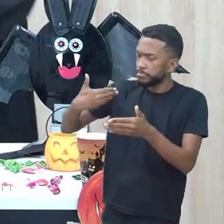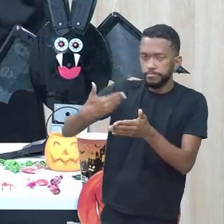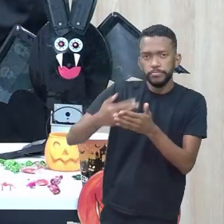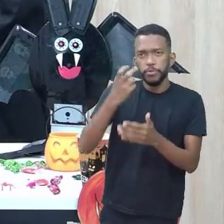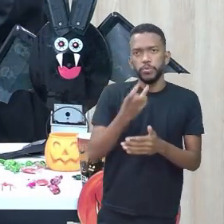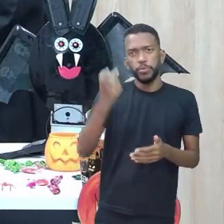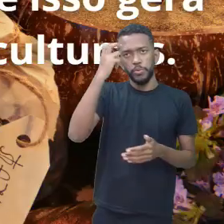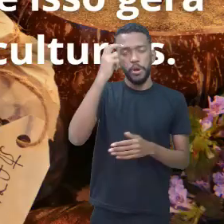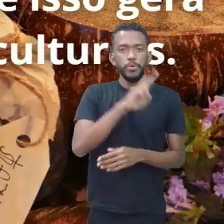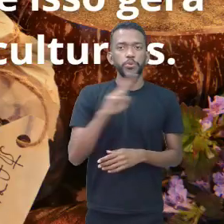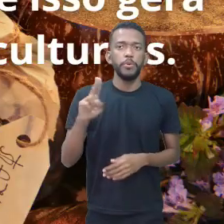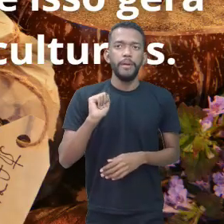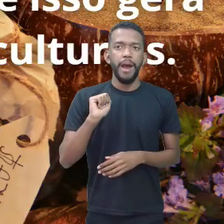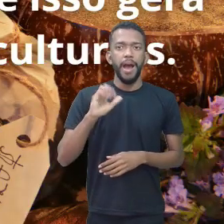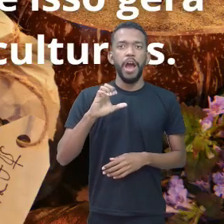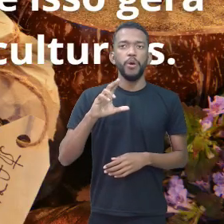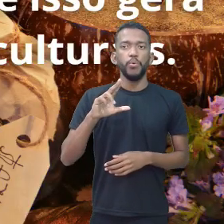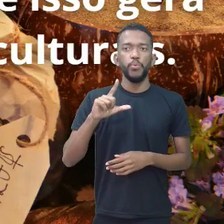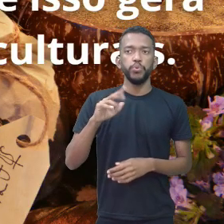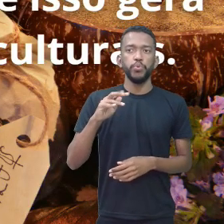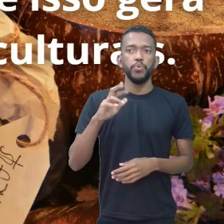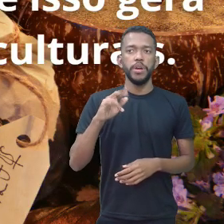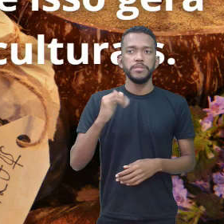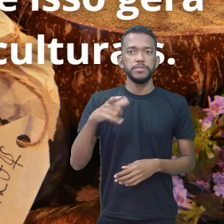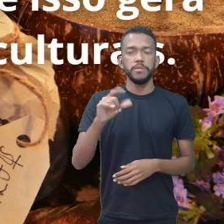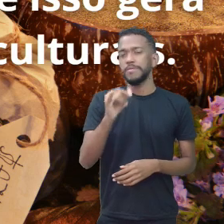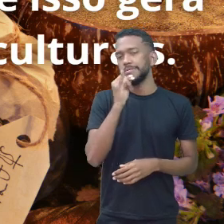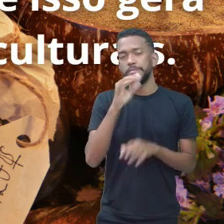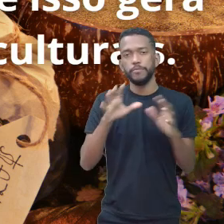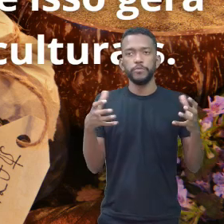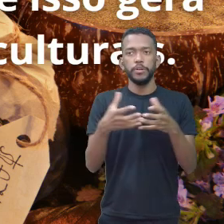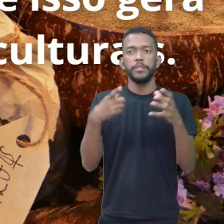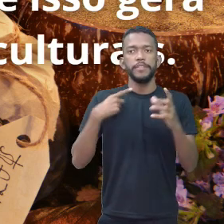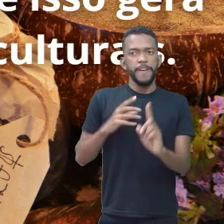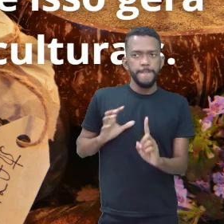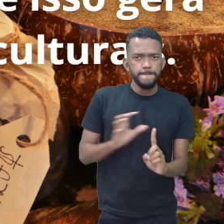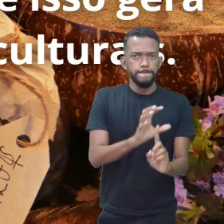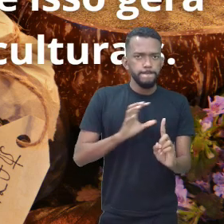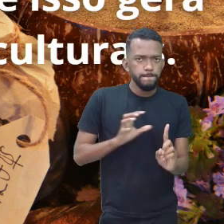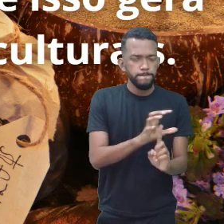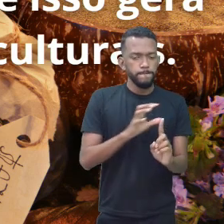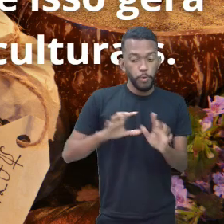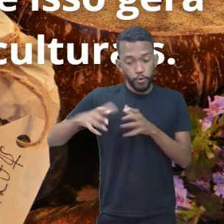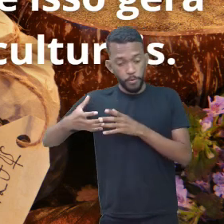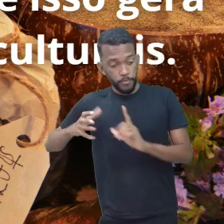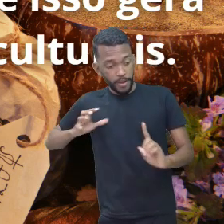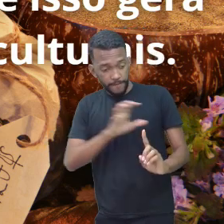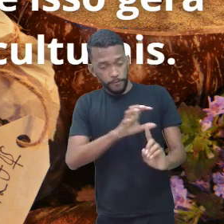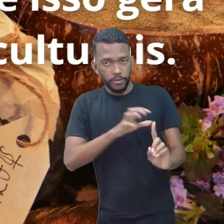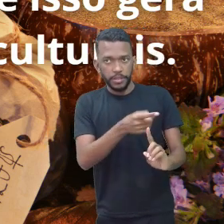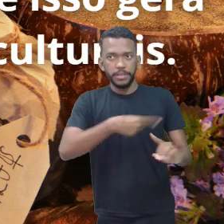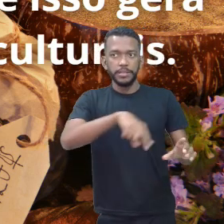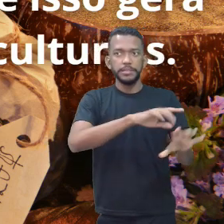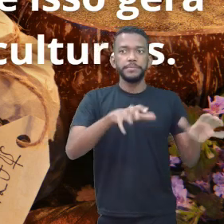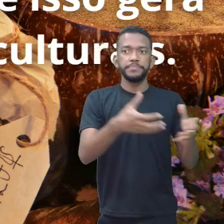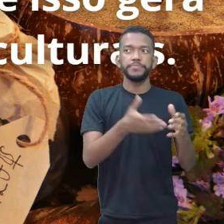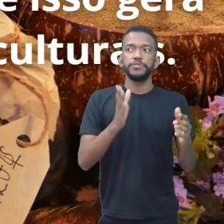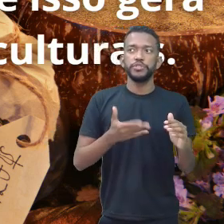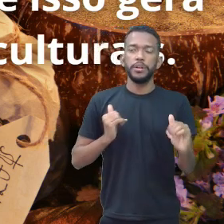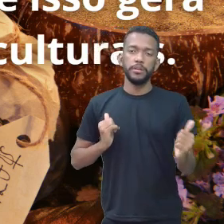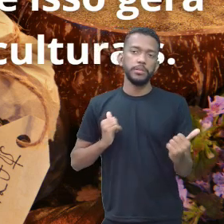existe o processo de aculturação. Ocorre quando um grupo exerce uma forte influência sobre outro e isso gera